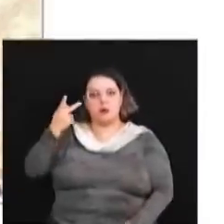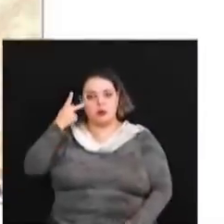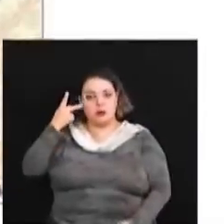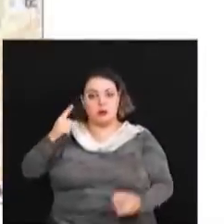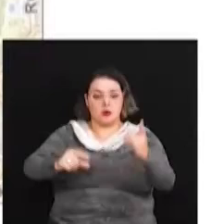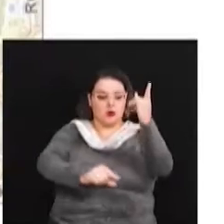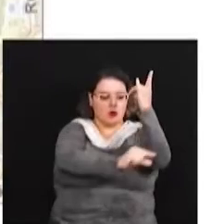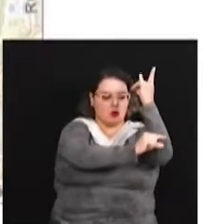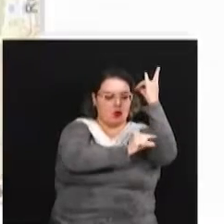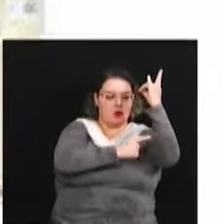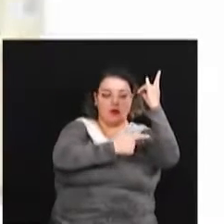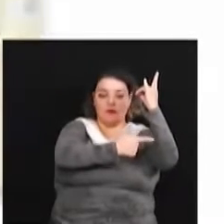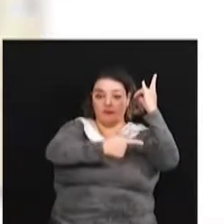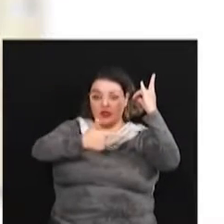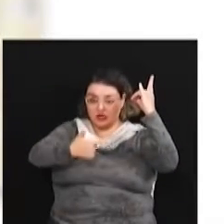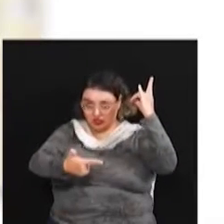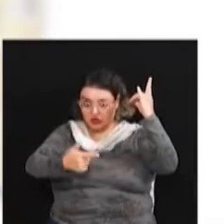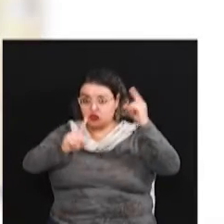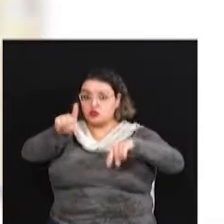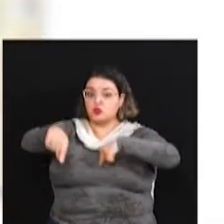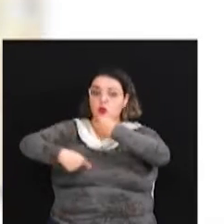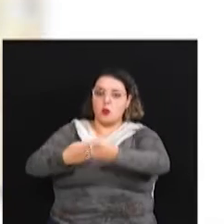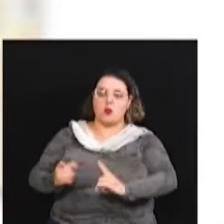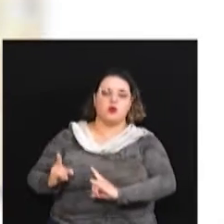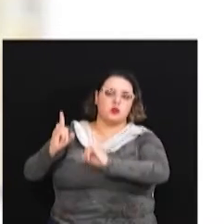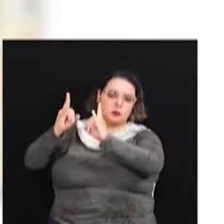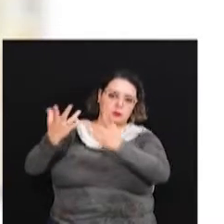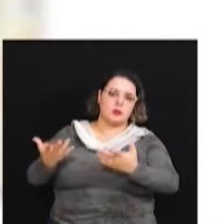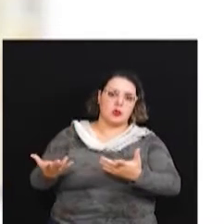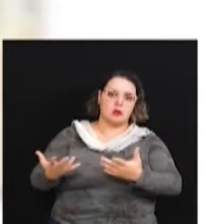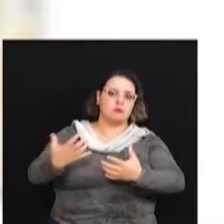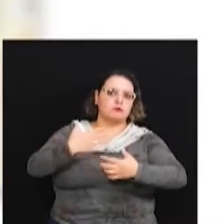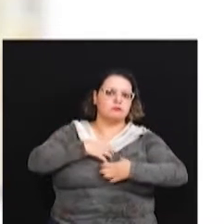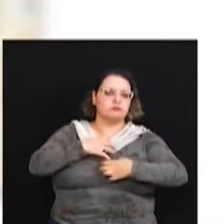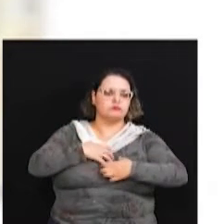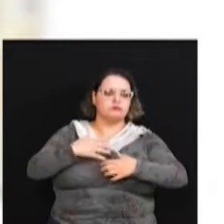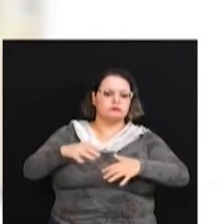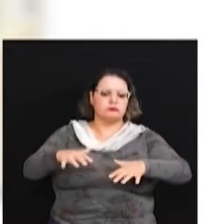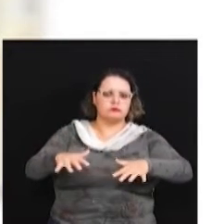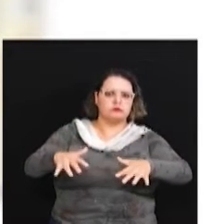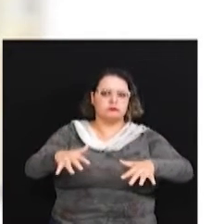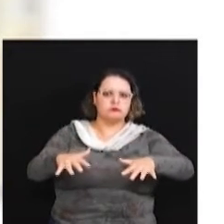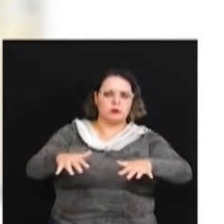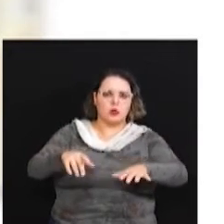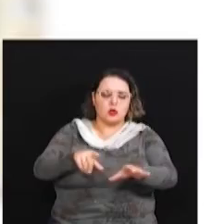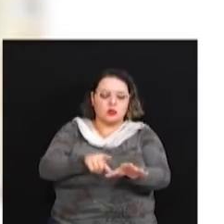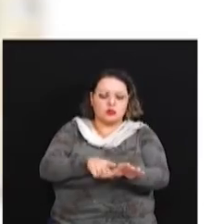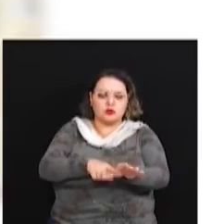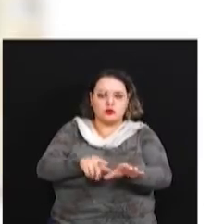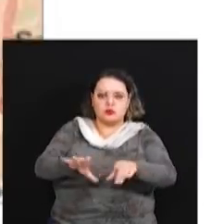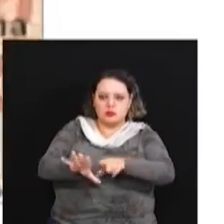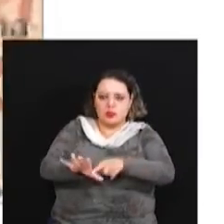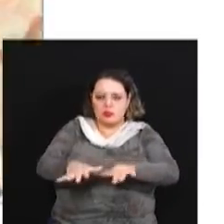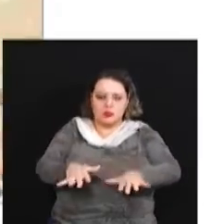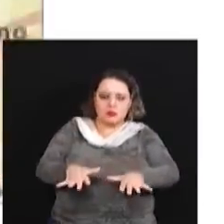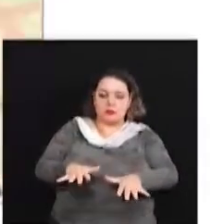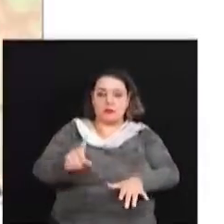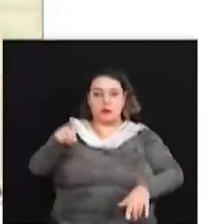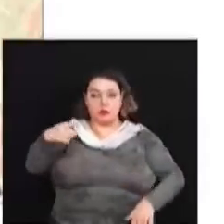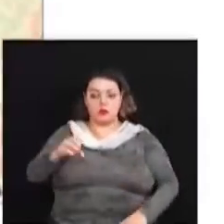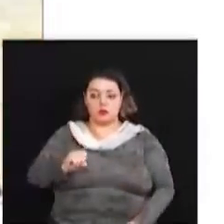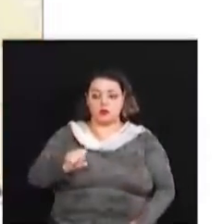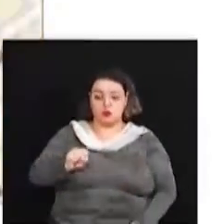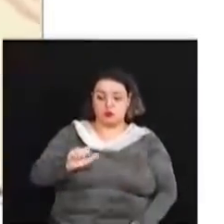no 22º andar de outro edifício, relatou ter sentido vibrações nos pés. Já esse internauta